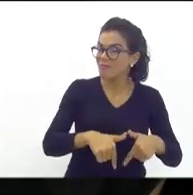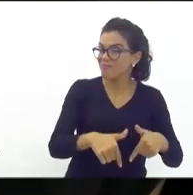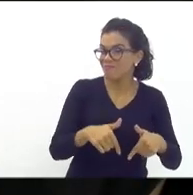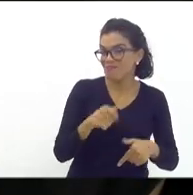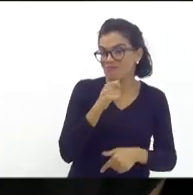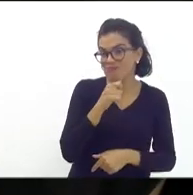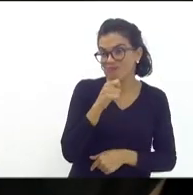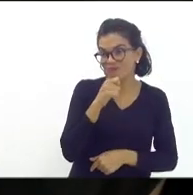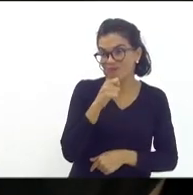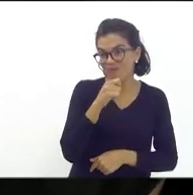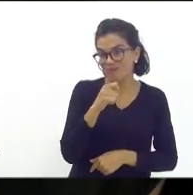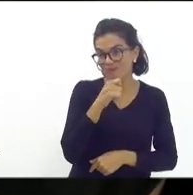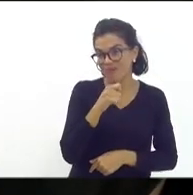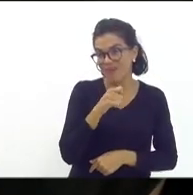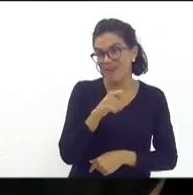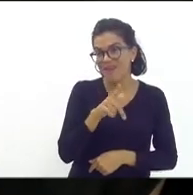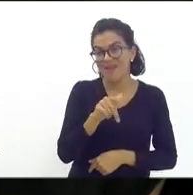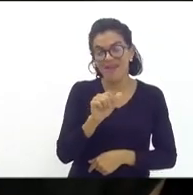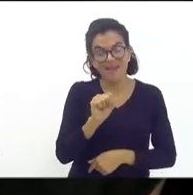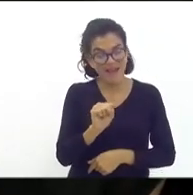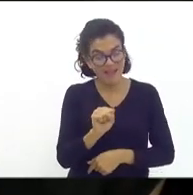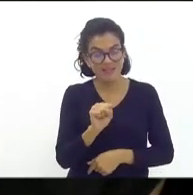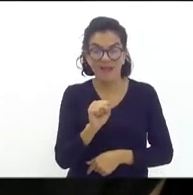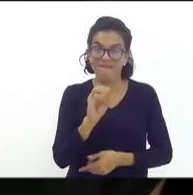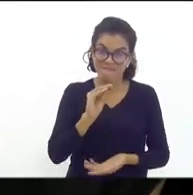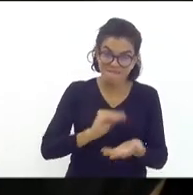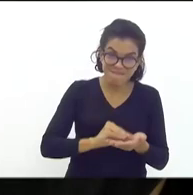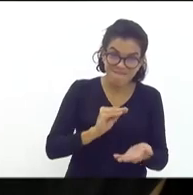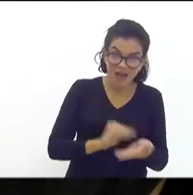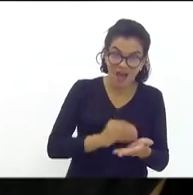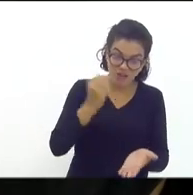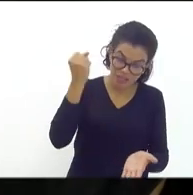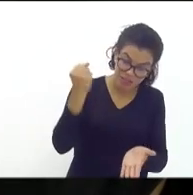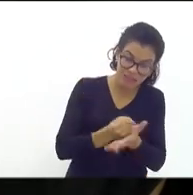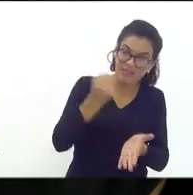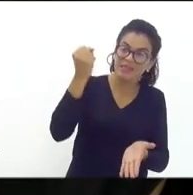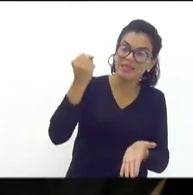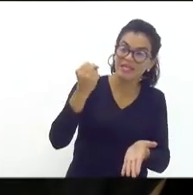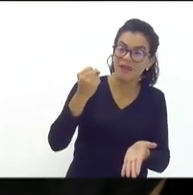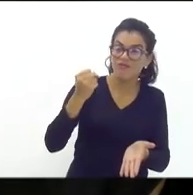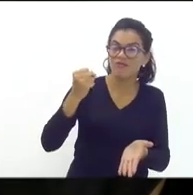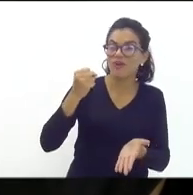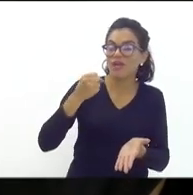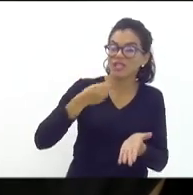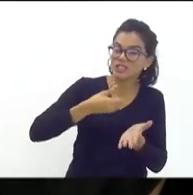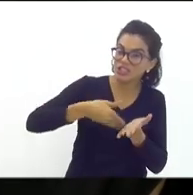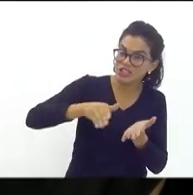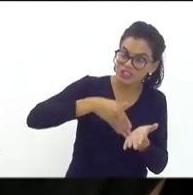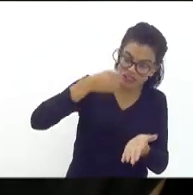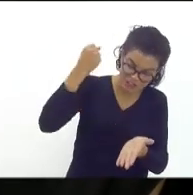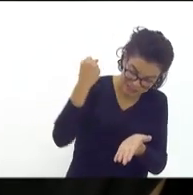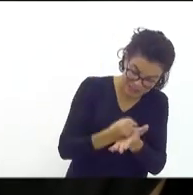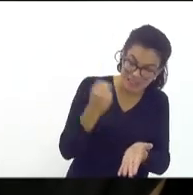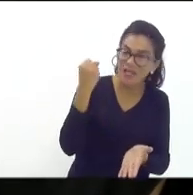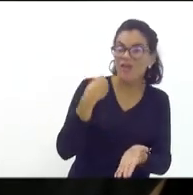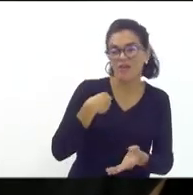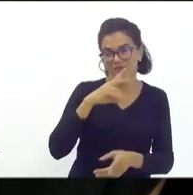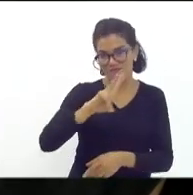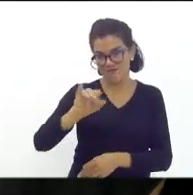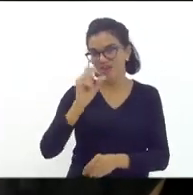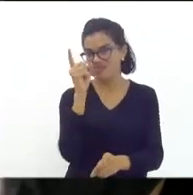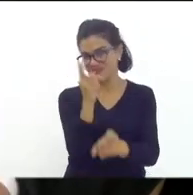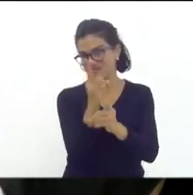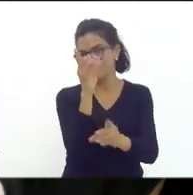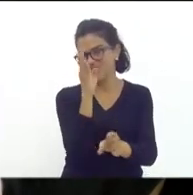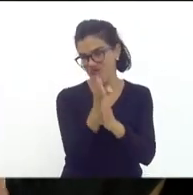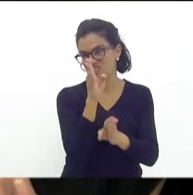o senhor não ter esse gás eu não sei se foi a falta do carimbo se foi a tinta que faltou eu quero eu vou descobrir seu